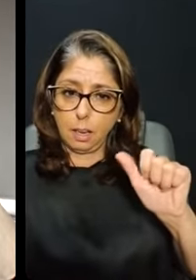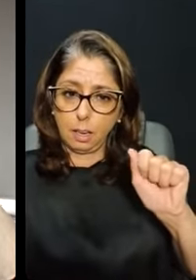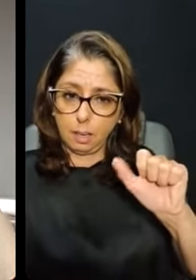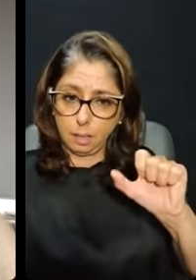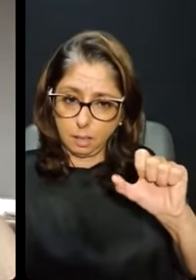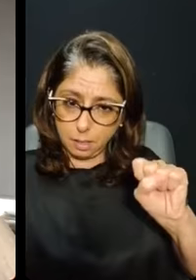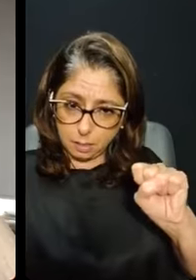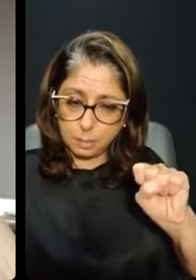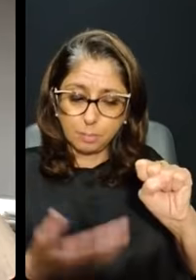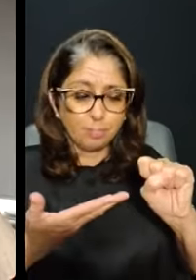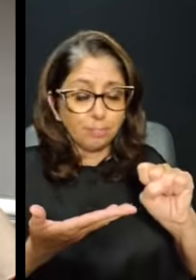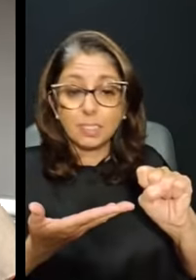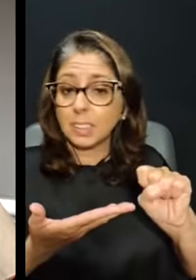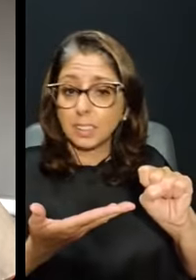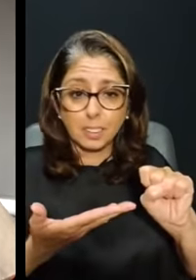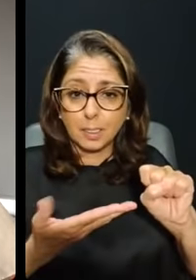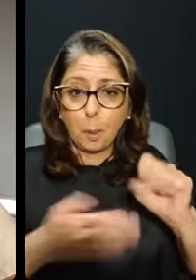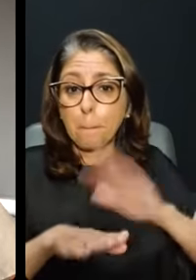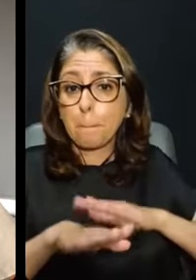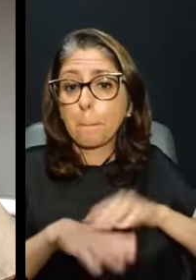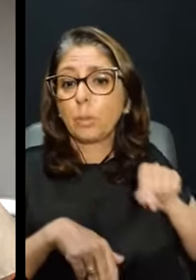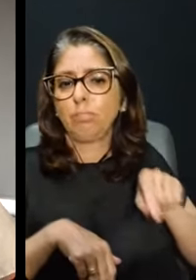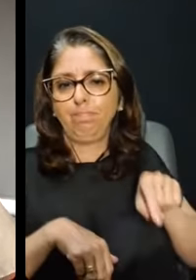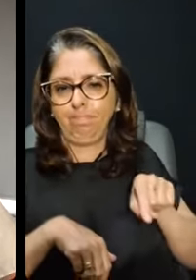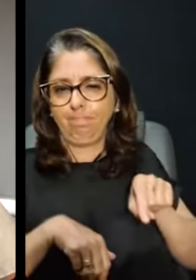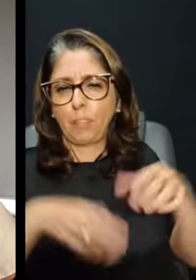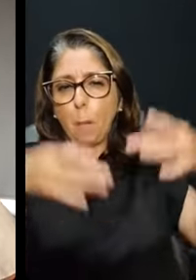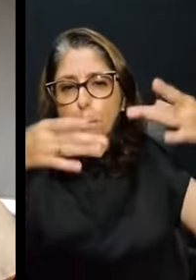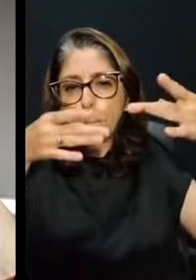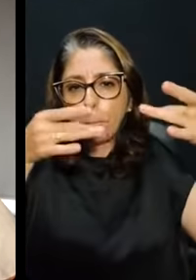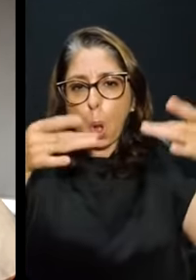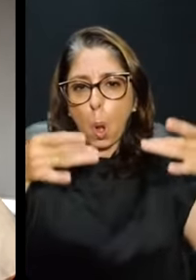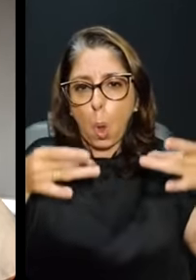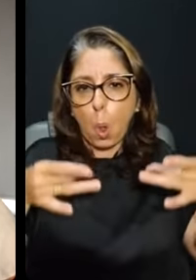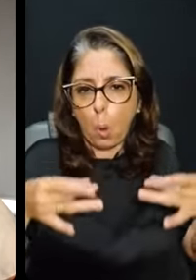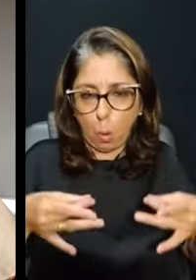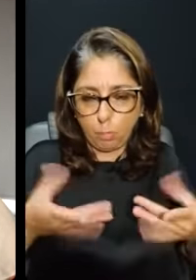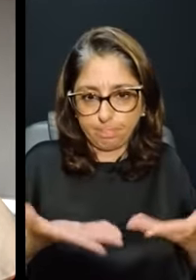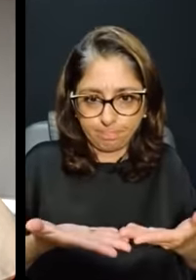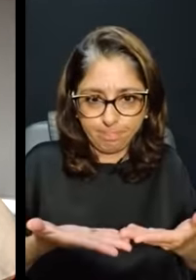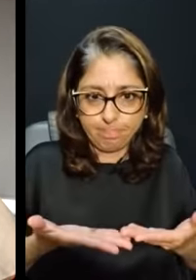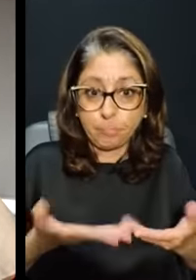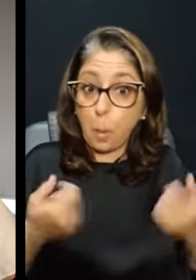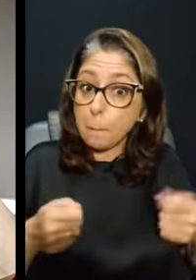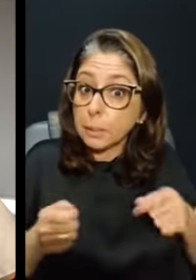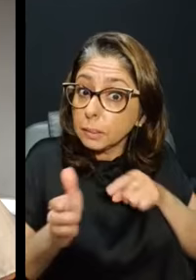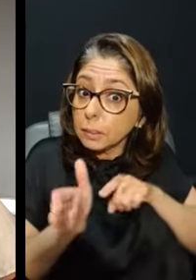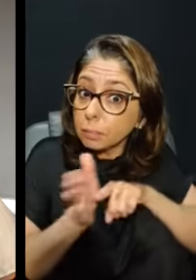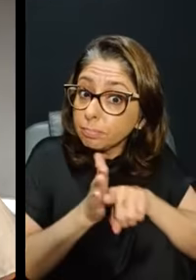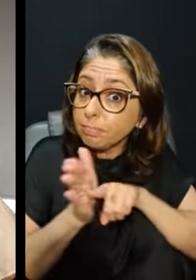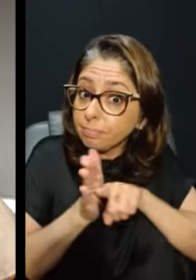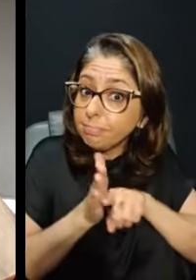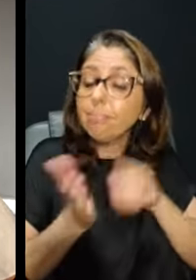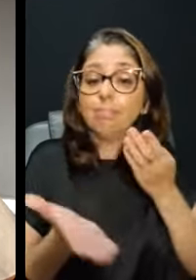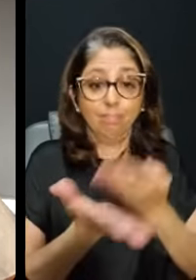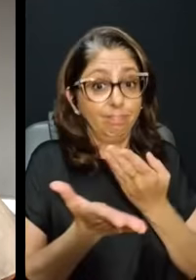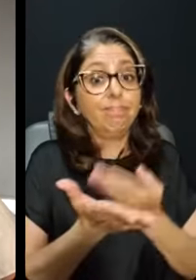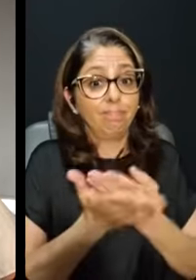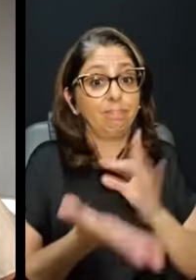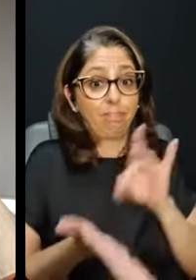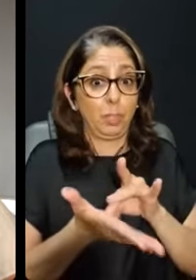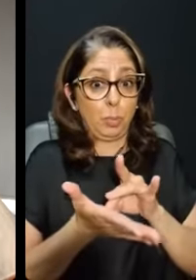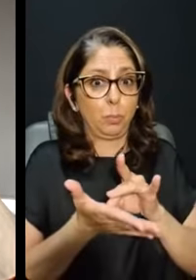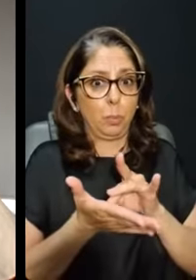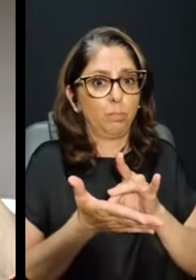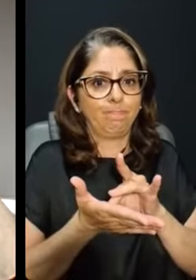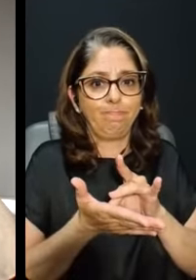mas você consegue absorver isso na sua área de atuação. E uma coisa importante é que a gente não aprende isso na escola, a gente